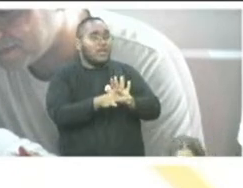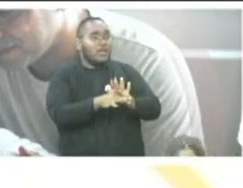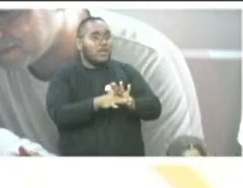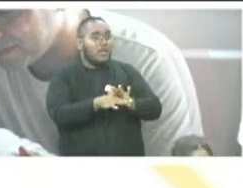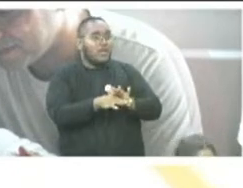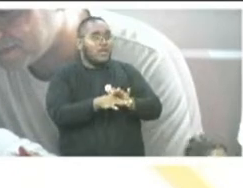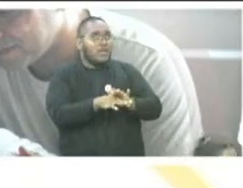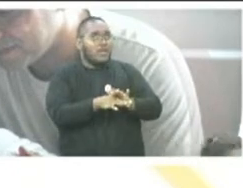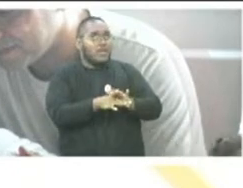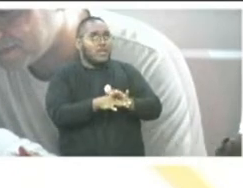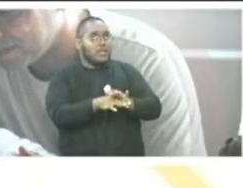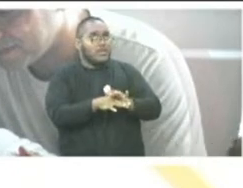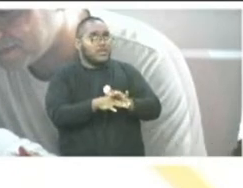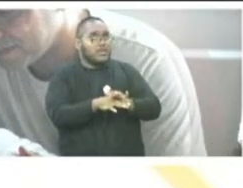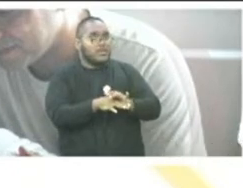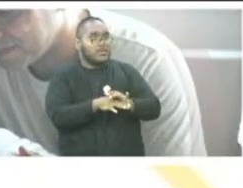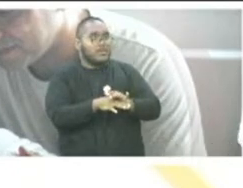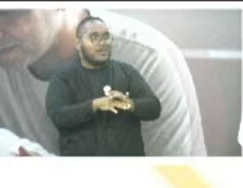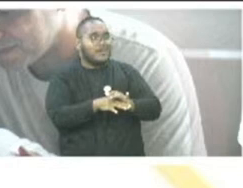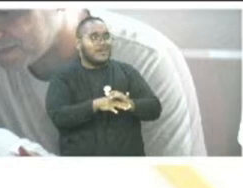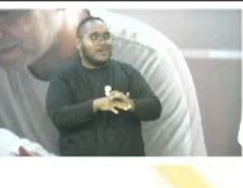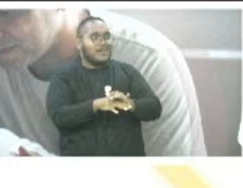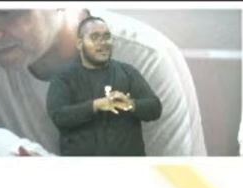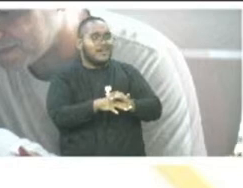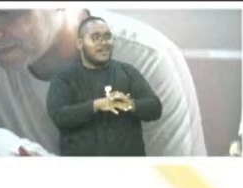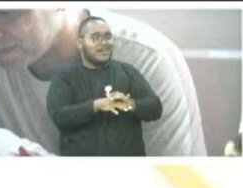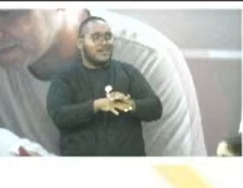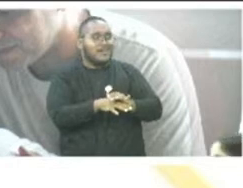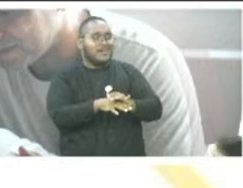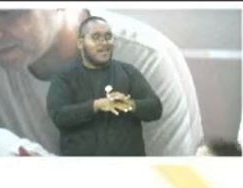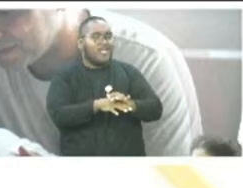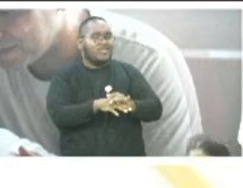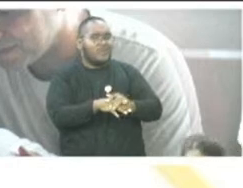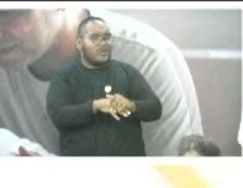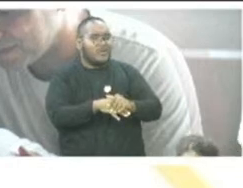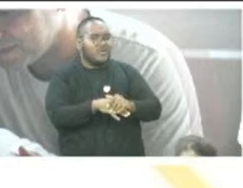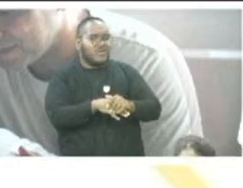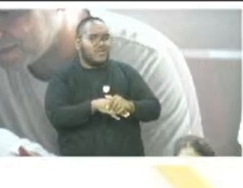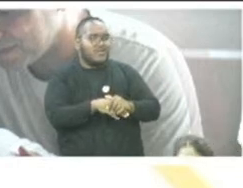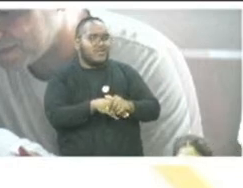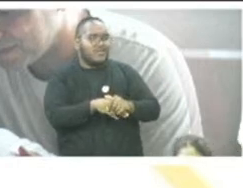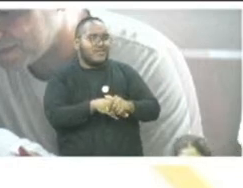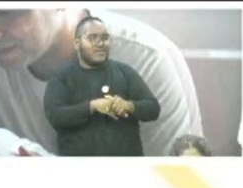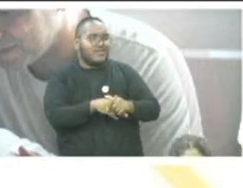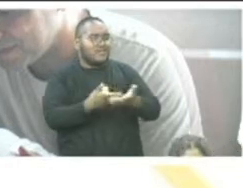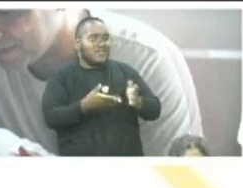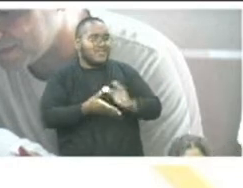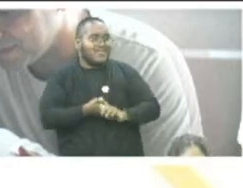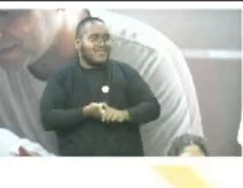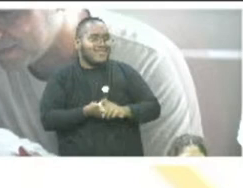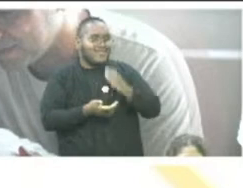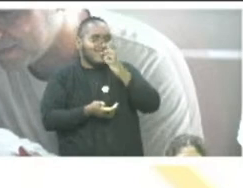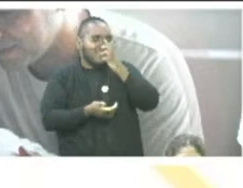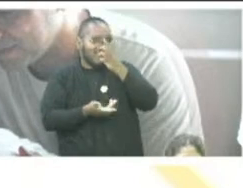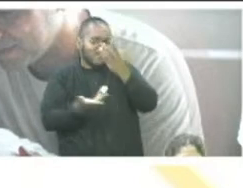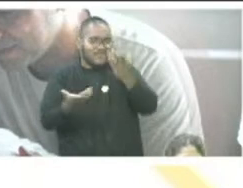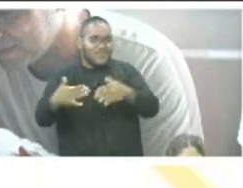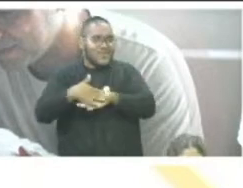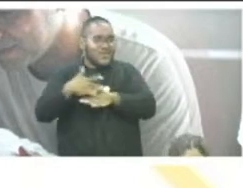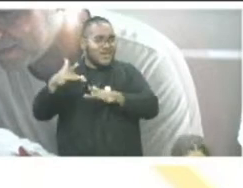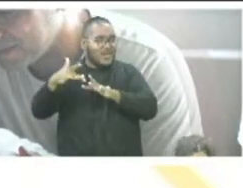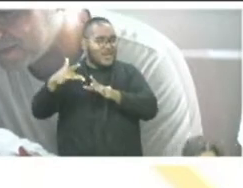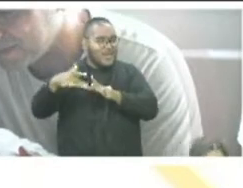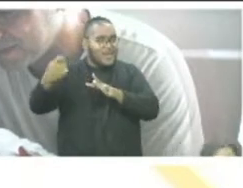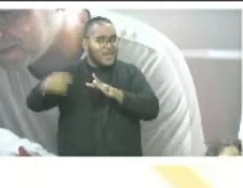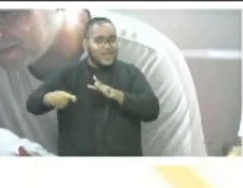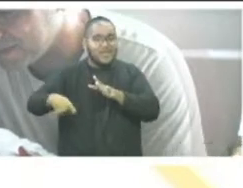se extravasa para todos os cuidados, é o registro em prontuário. Então, o contato pele a pele tem que ser